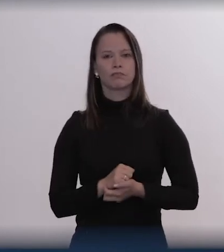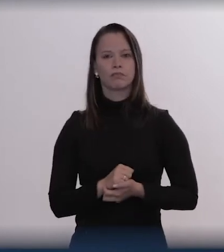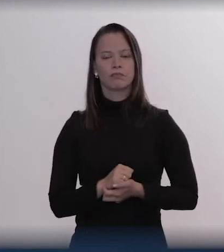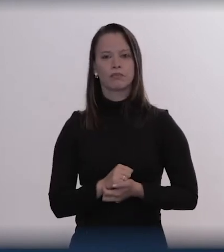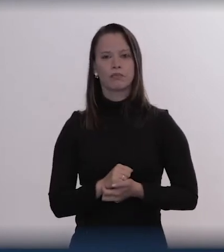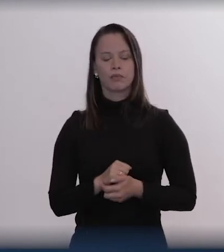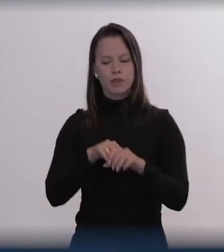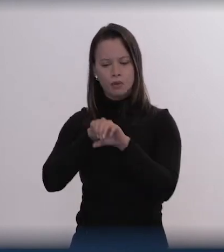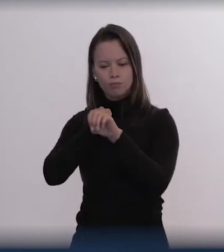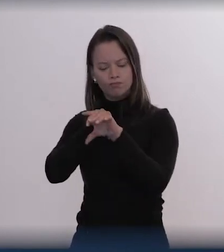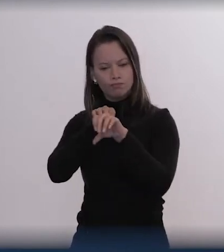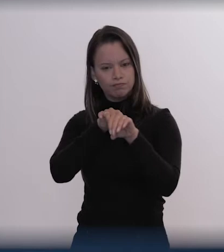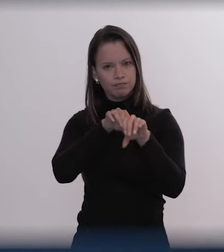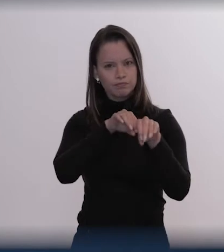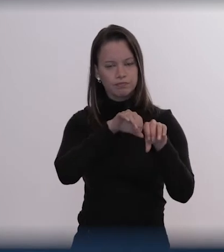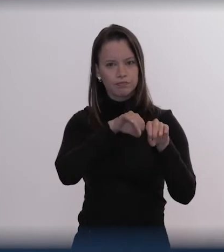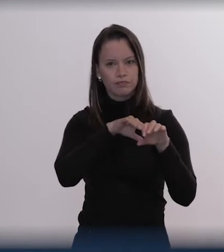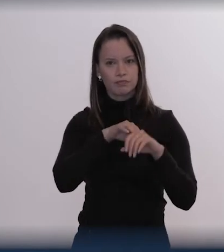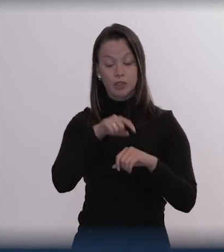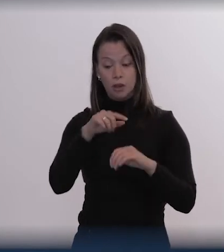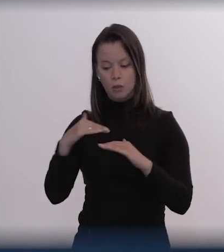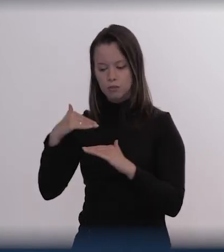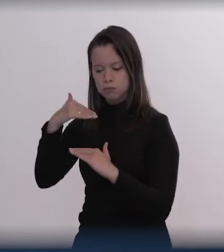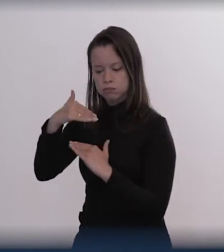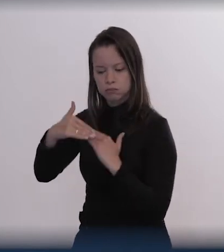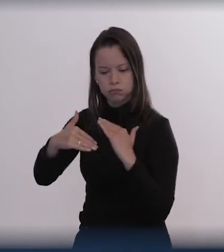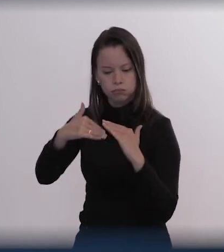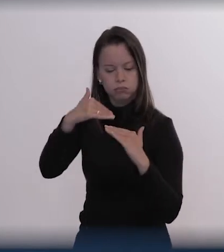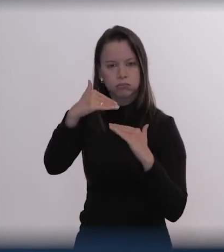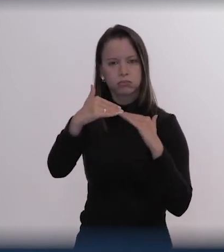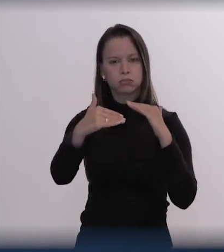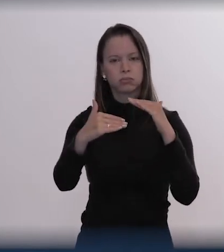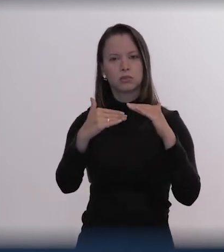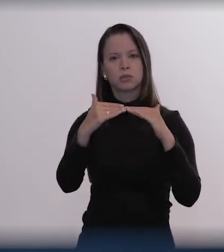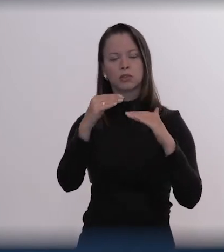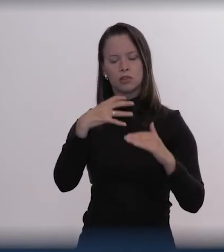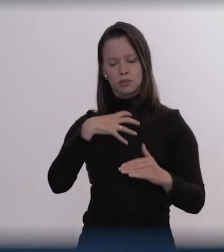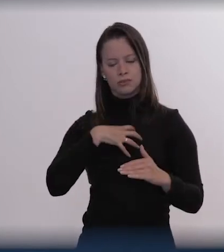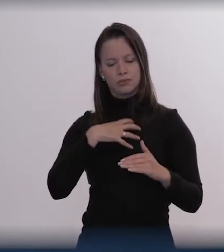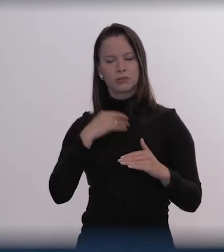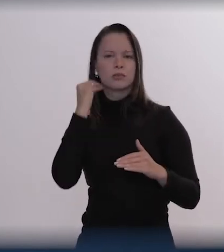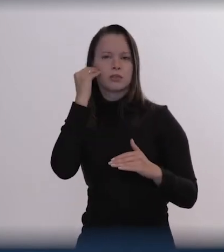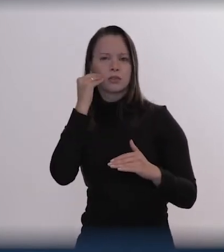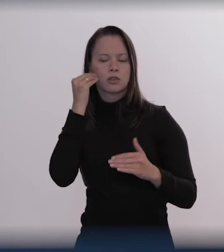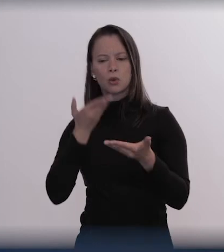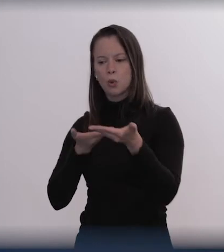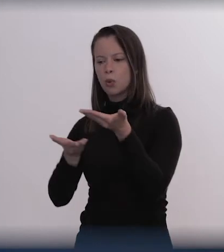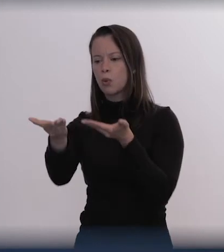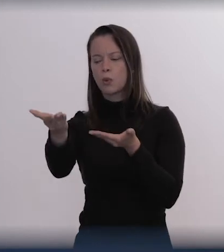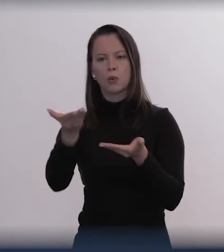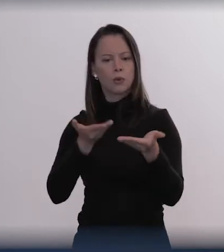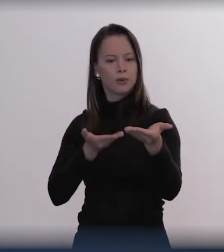é justamente esse processo de compartilhamento de sentidos, de experiências,